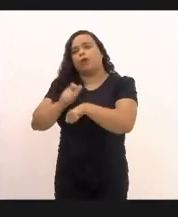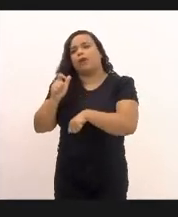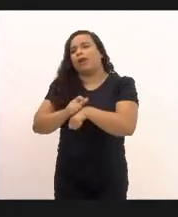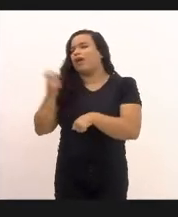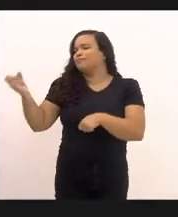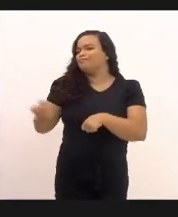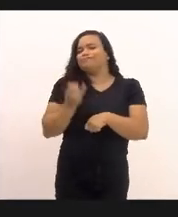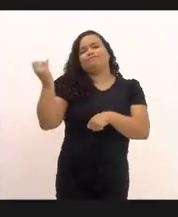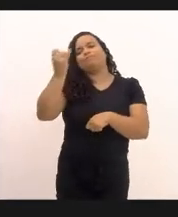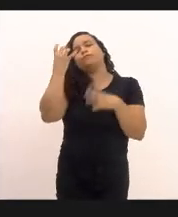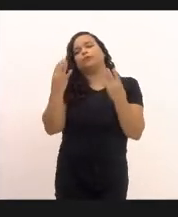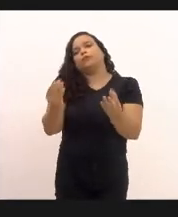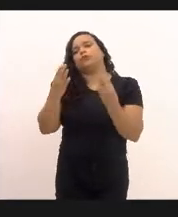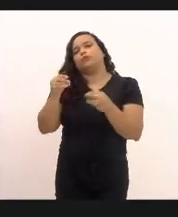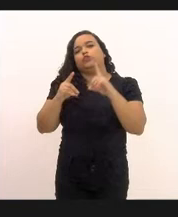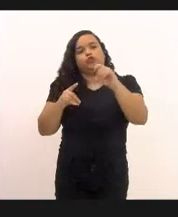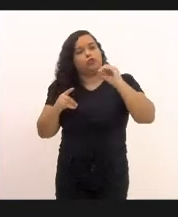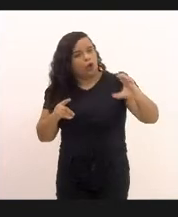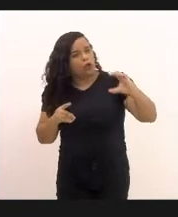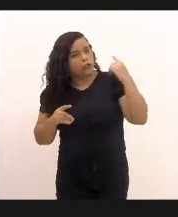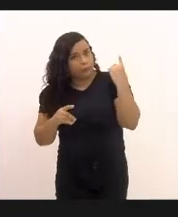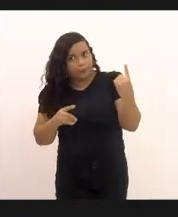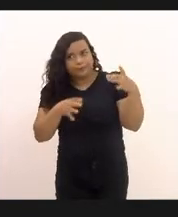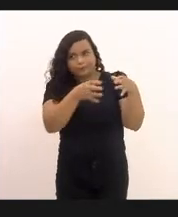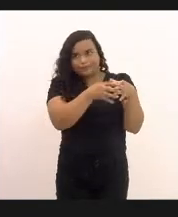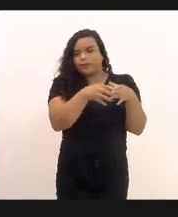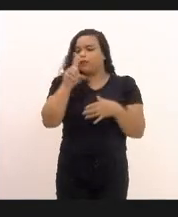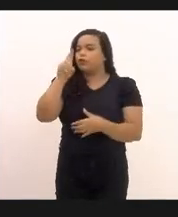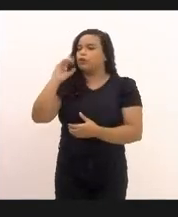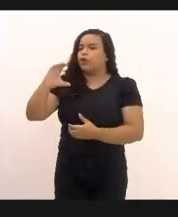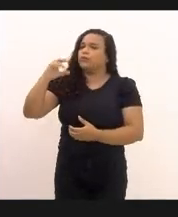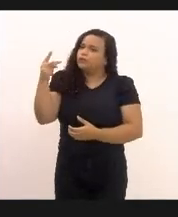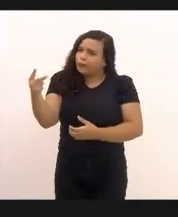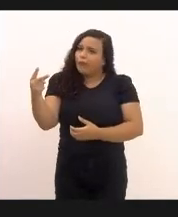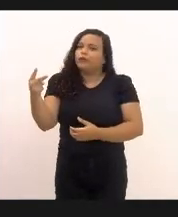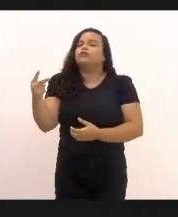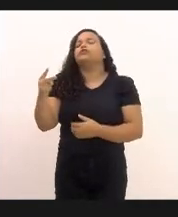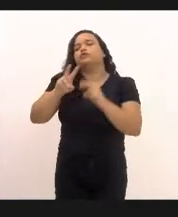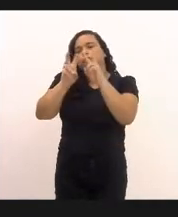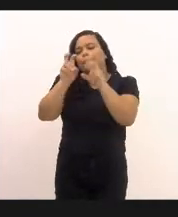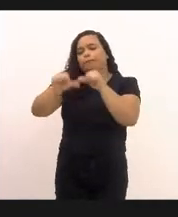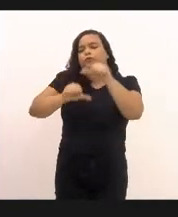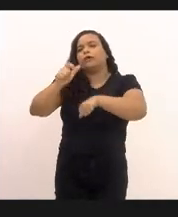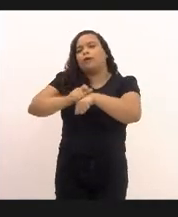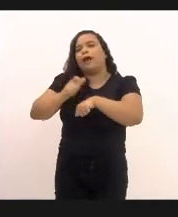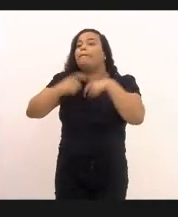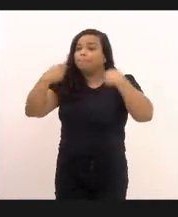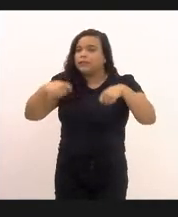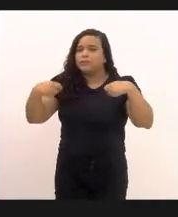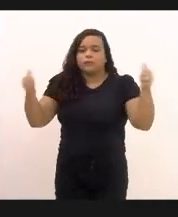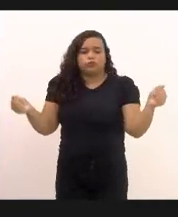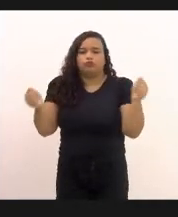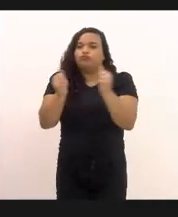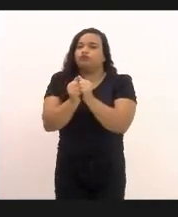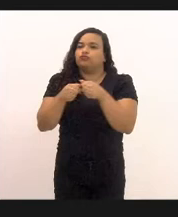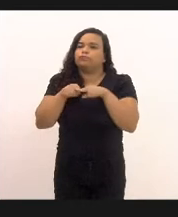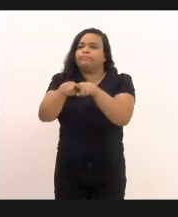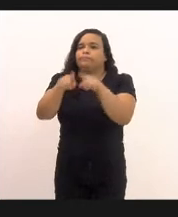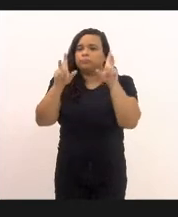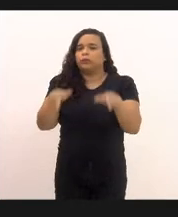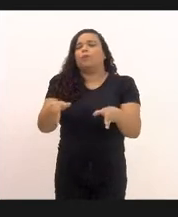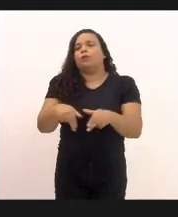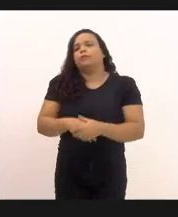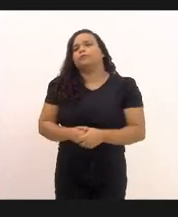extrema importância. DOC 1 e DOC 2, dentro da questão da migração, precisam caminhar juntos. Como tinha uma discussão